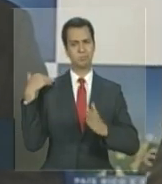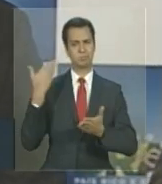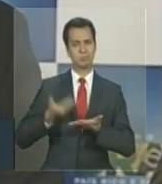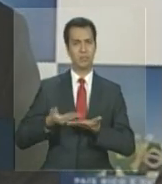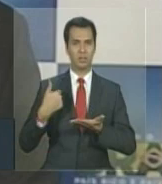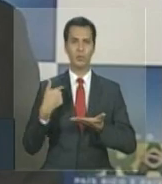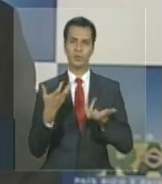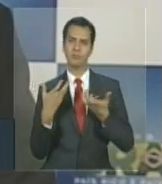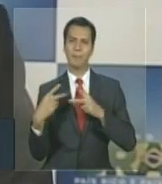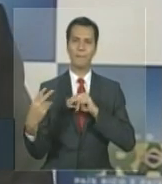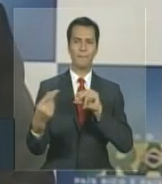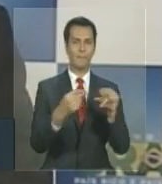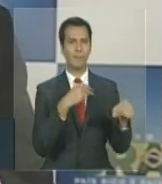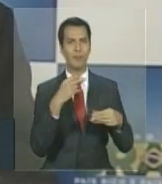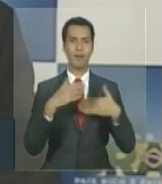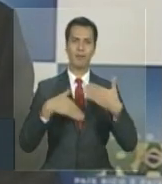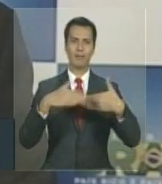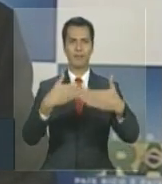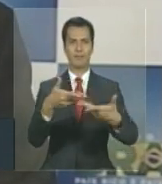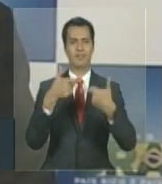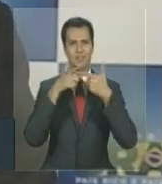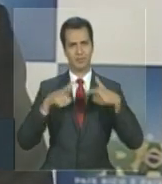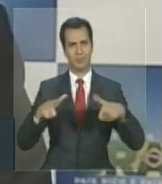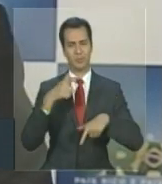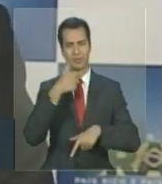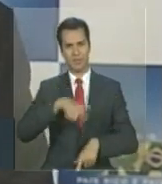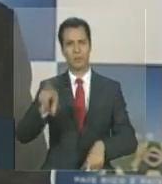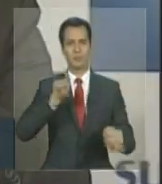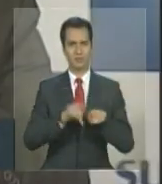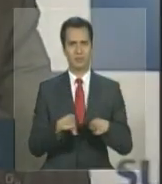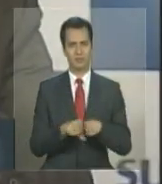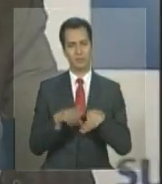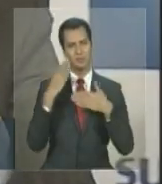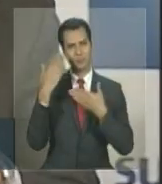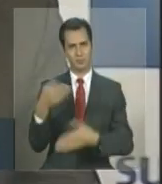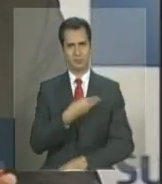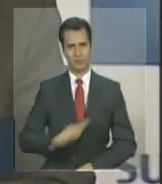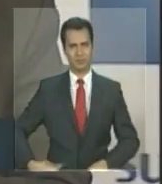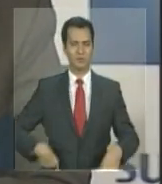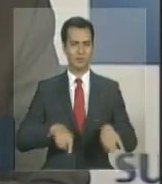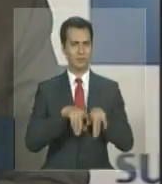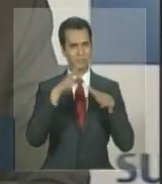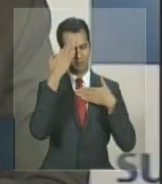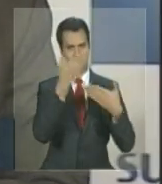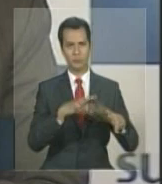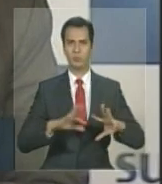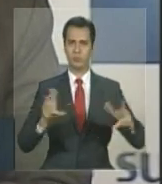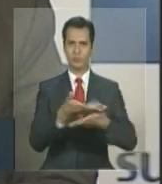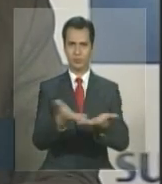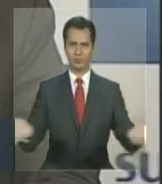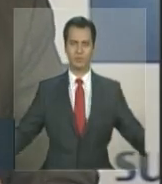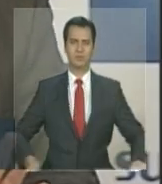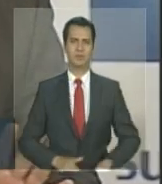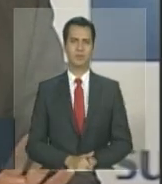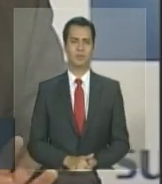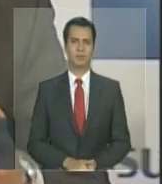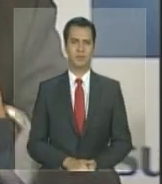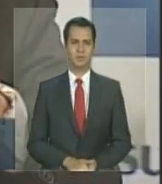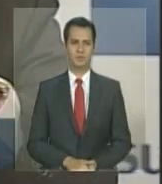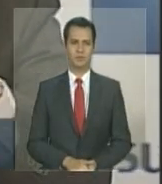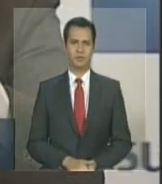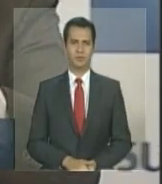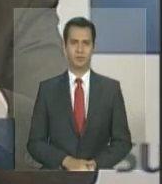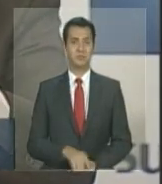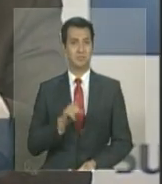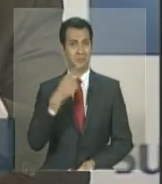melhorar. Muito obrigado, ministro, muito obrigado a todos vocês. Muito obrigado, Molina. Vocês viram a dica,